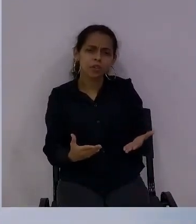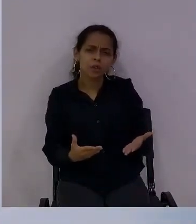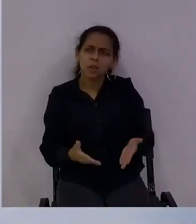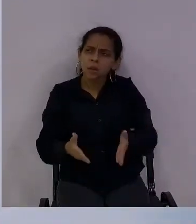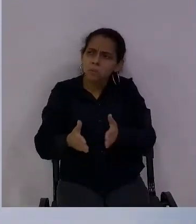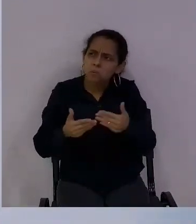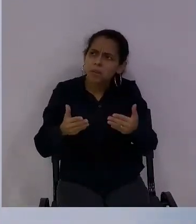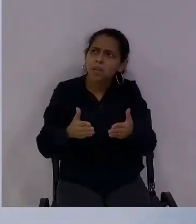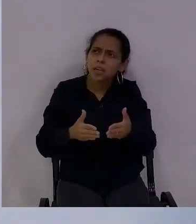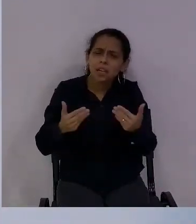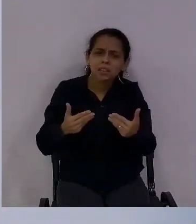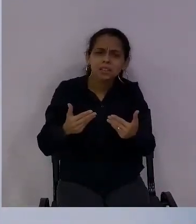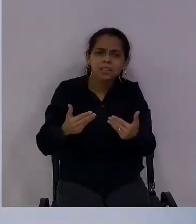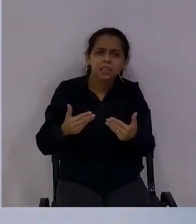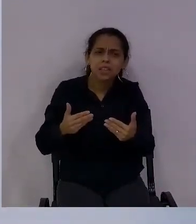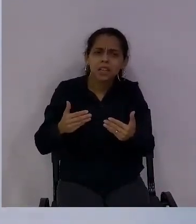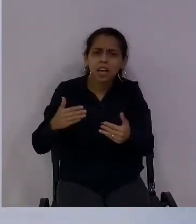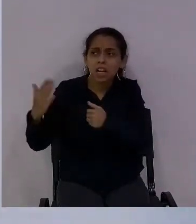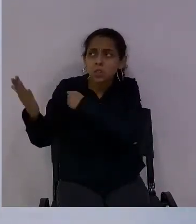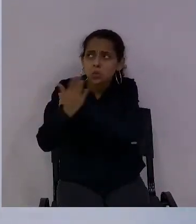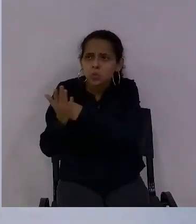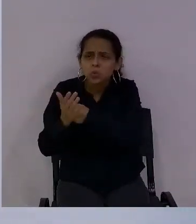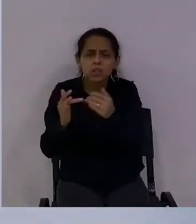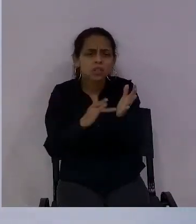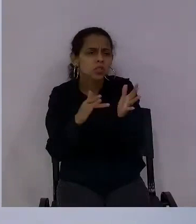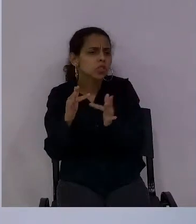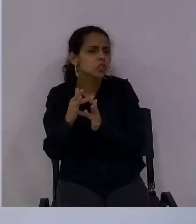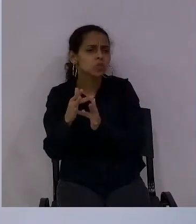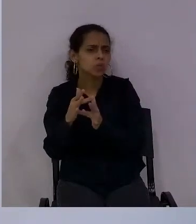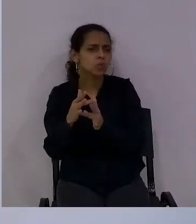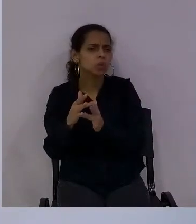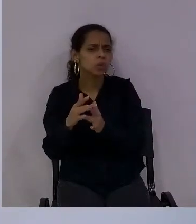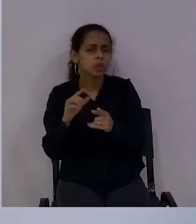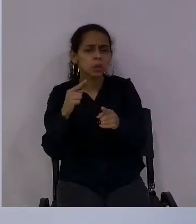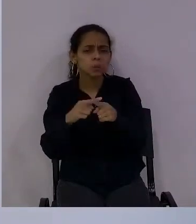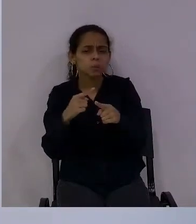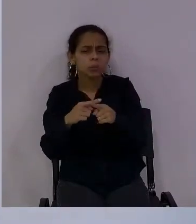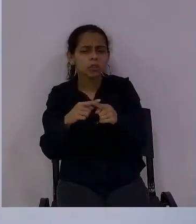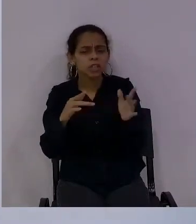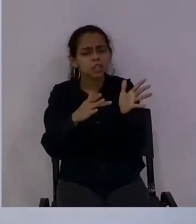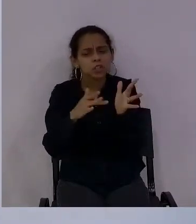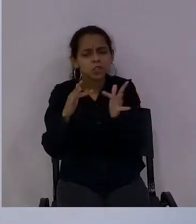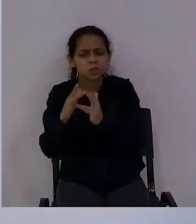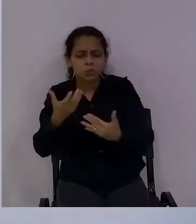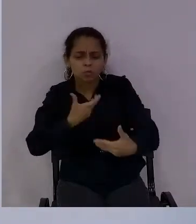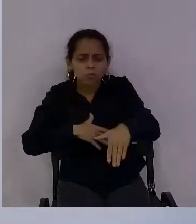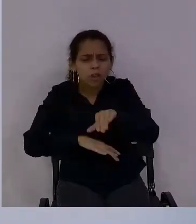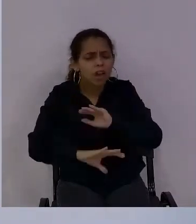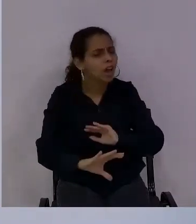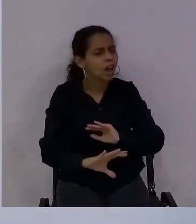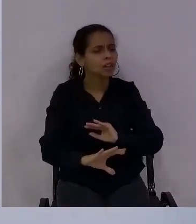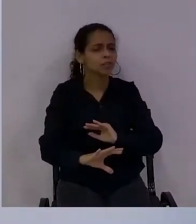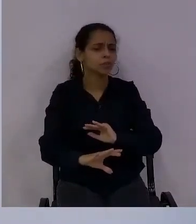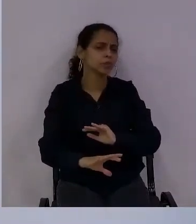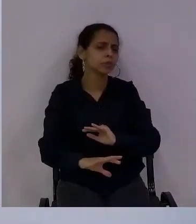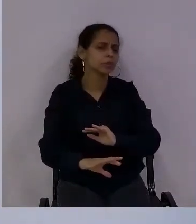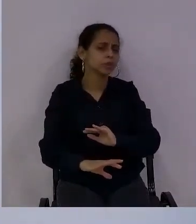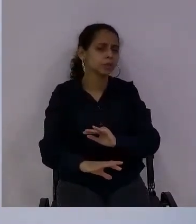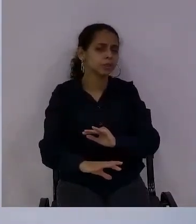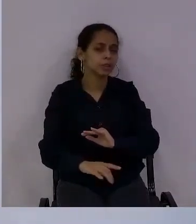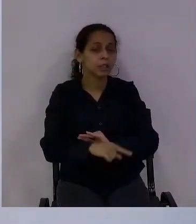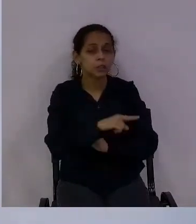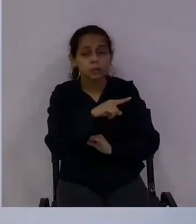Quem fez o certo por você foi Jesus. E mais uma vez, isso não é para que você viva uma vida sem vergonha, mas é para que